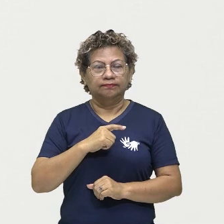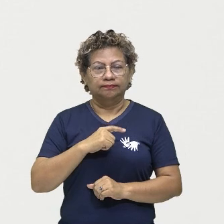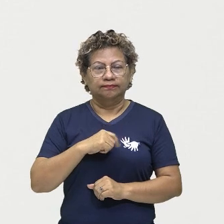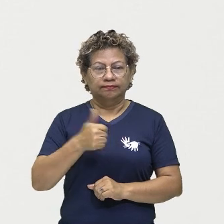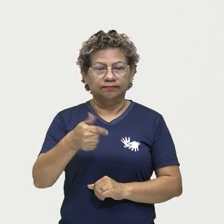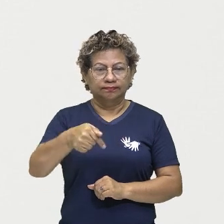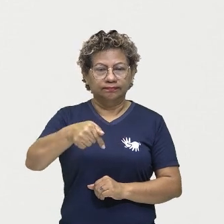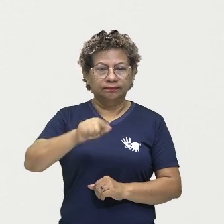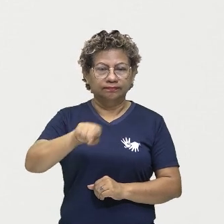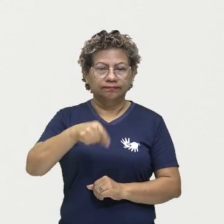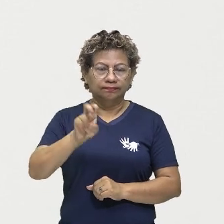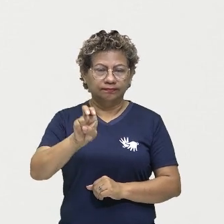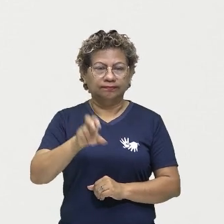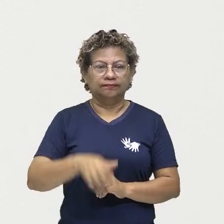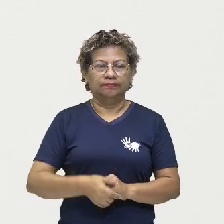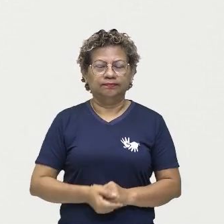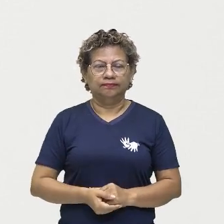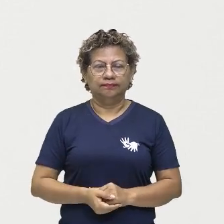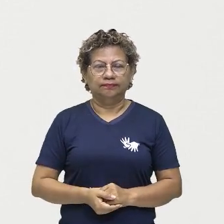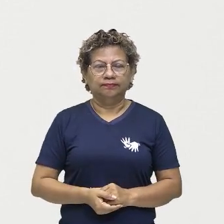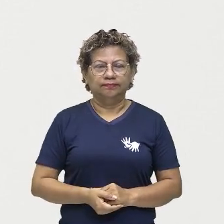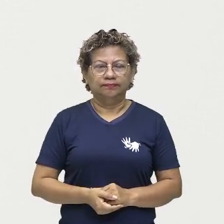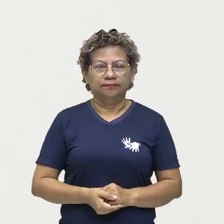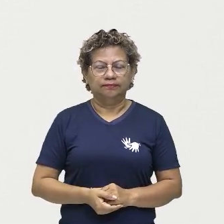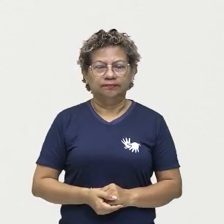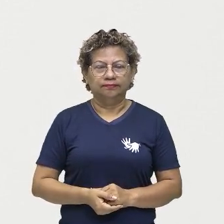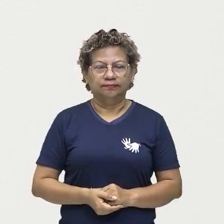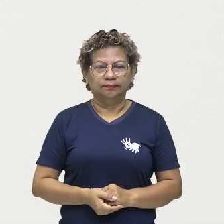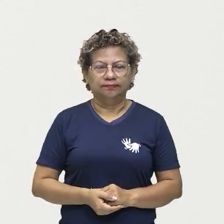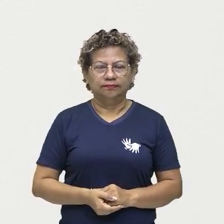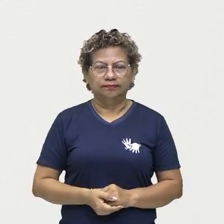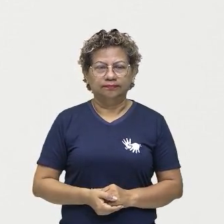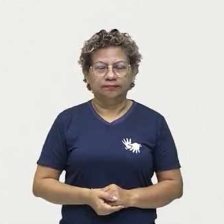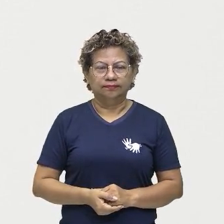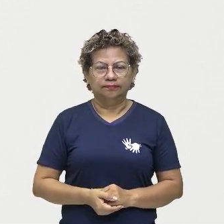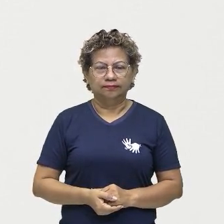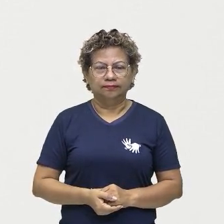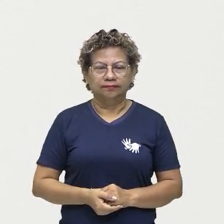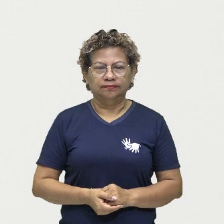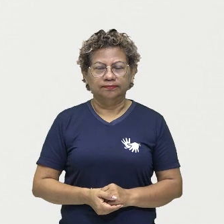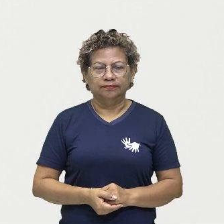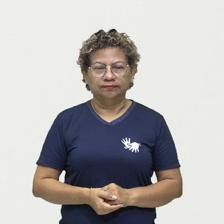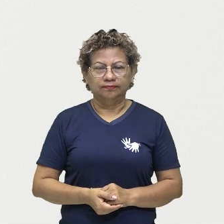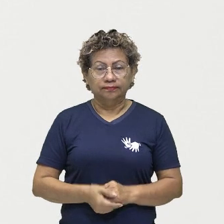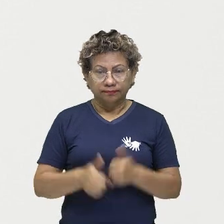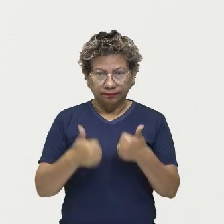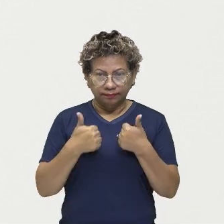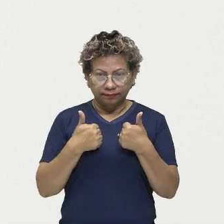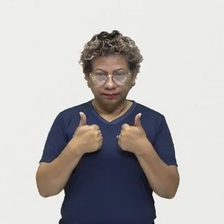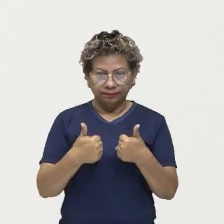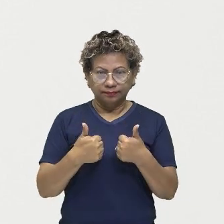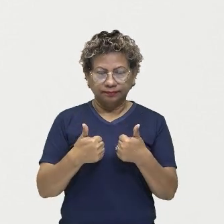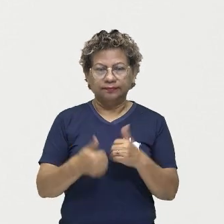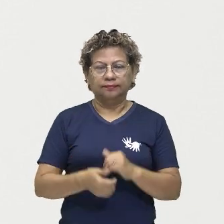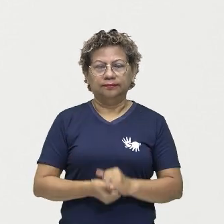nossa alternativa marcada no gabarito. Beleza?